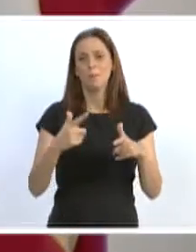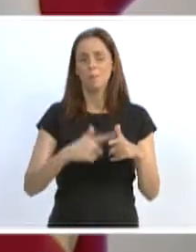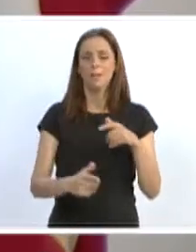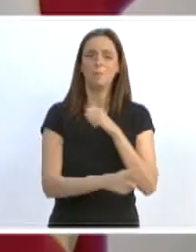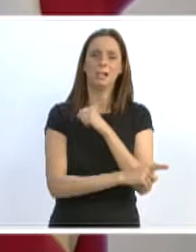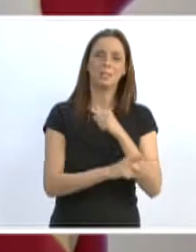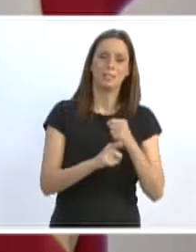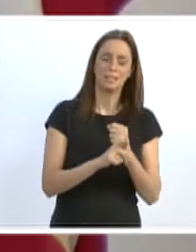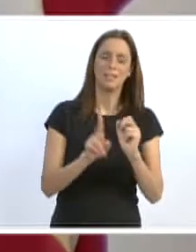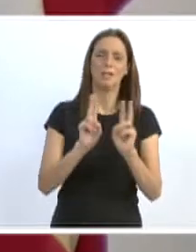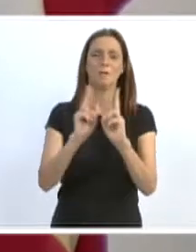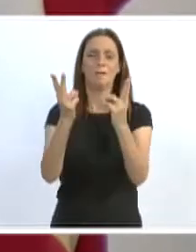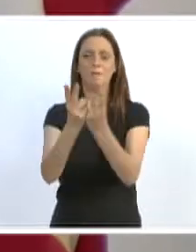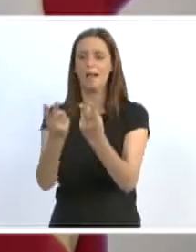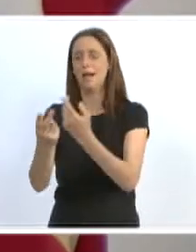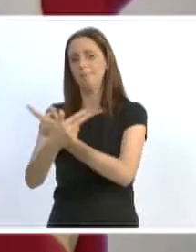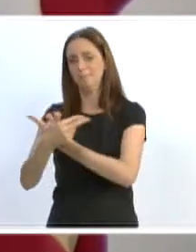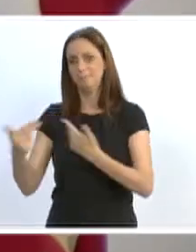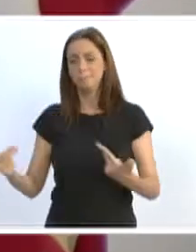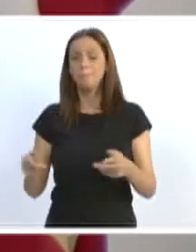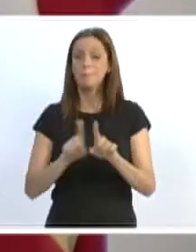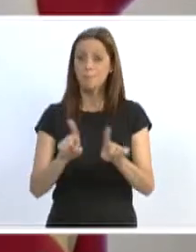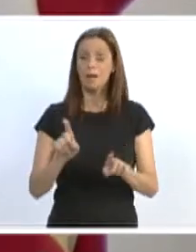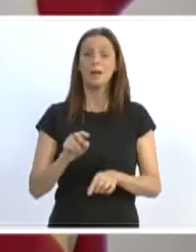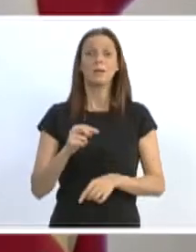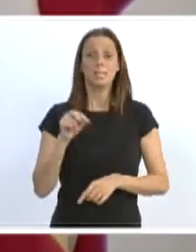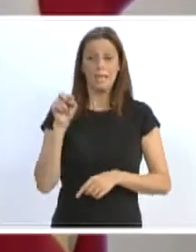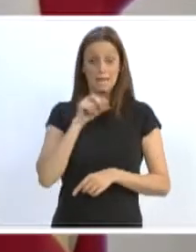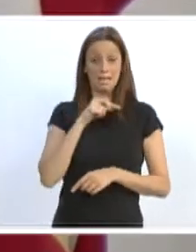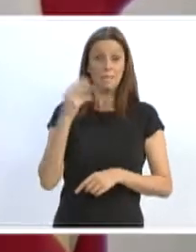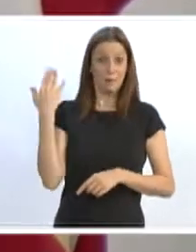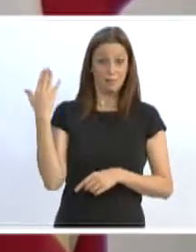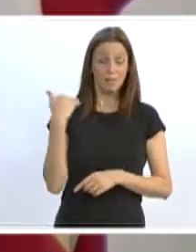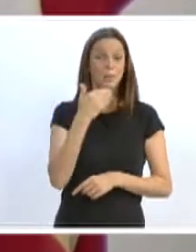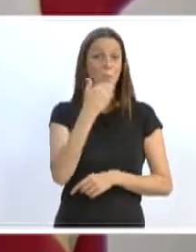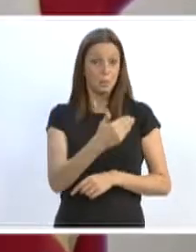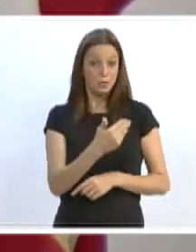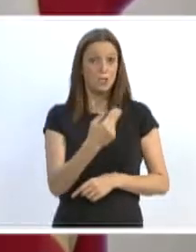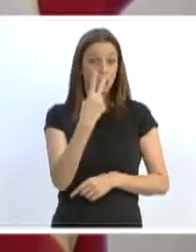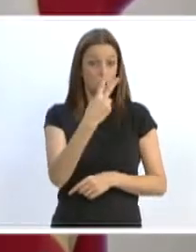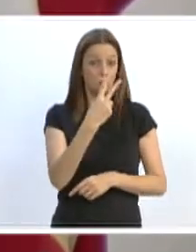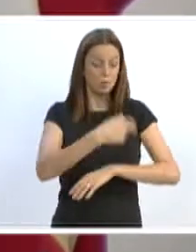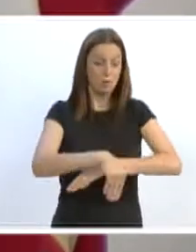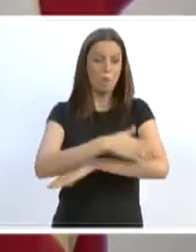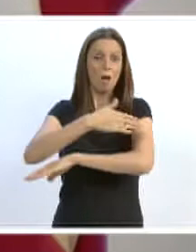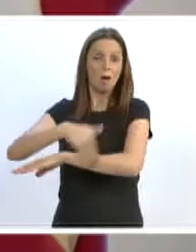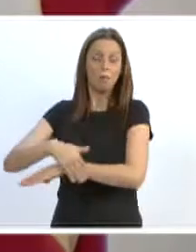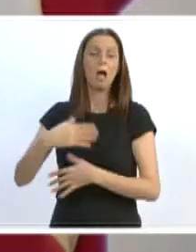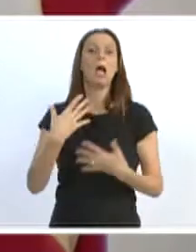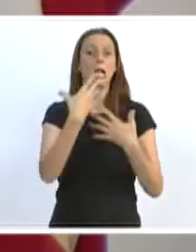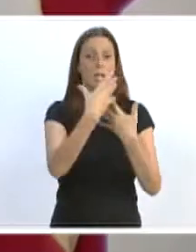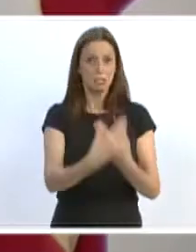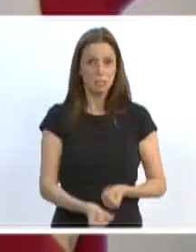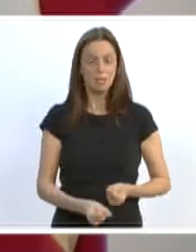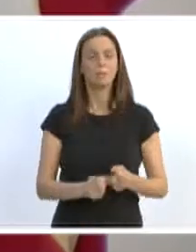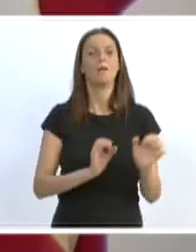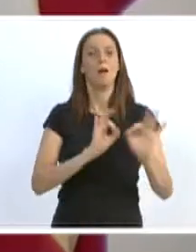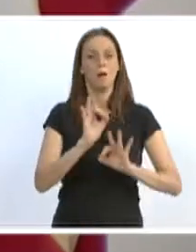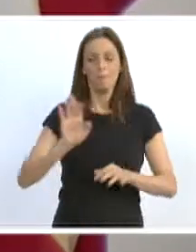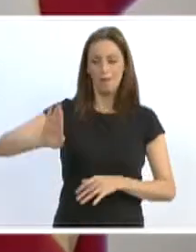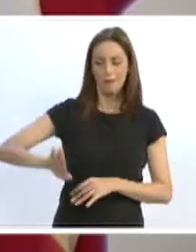estamos reivindicando melhorias e queremos ter o mínimo de qualidade de vida para a nossa sociedade consegue mais alguns minutos o